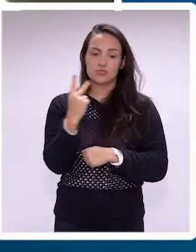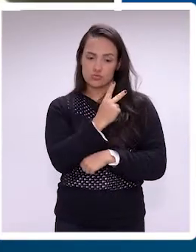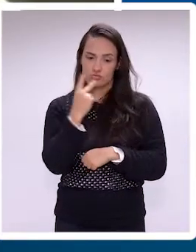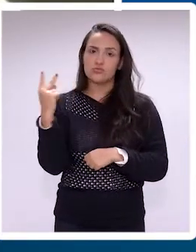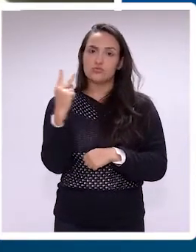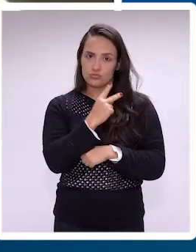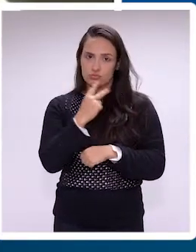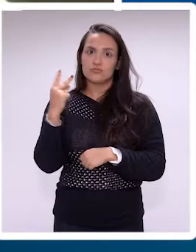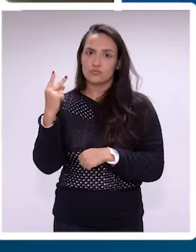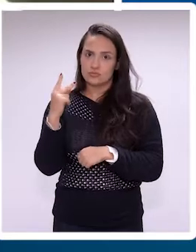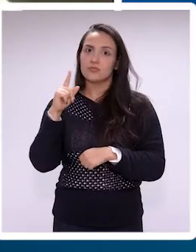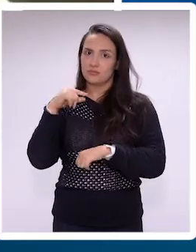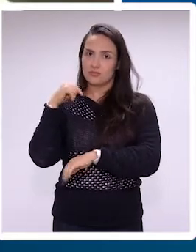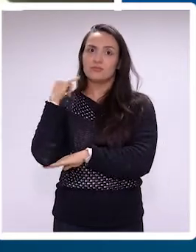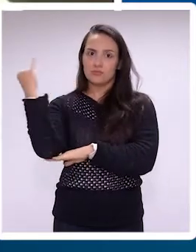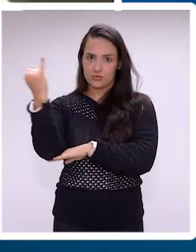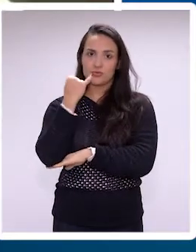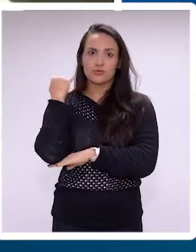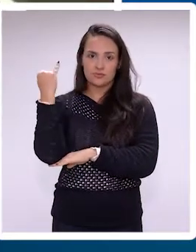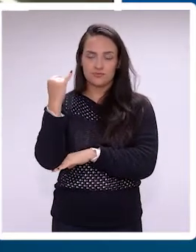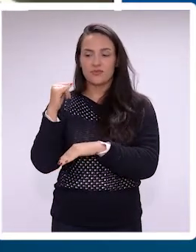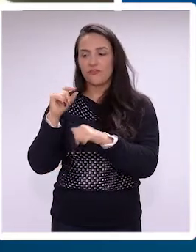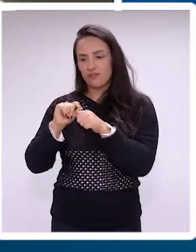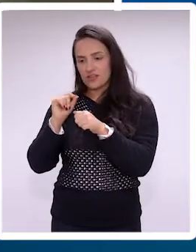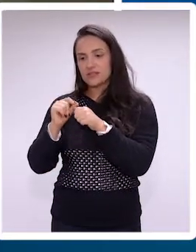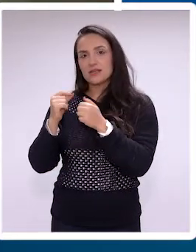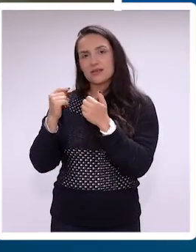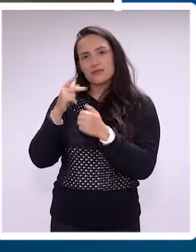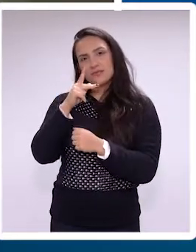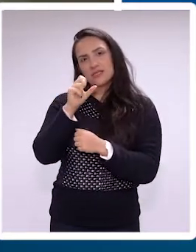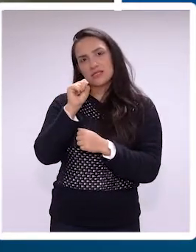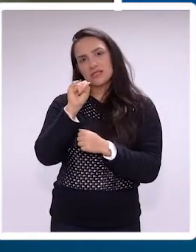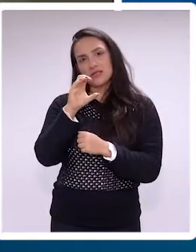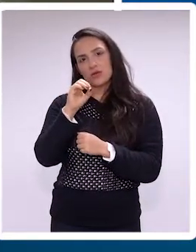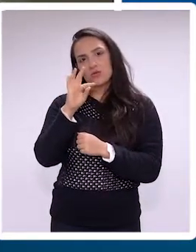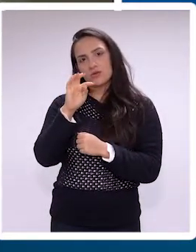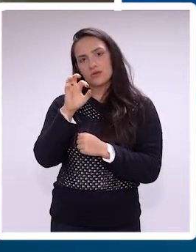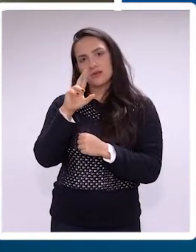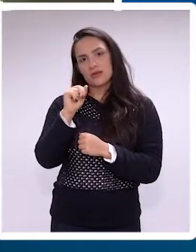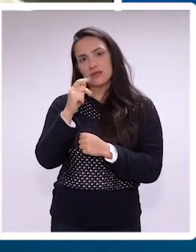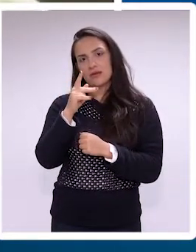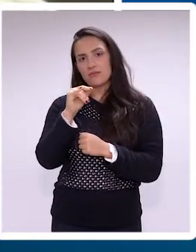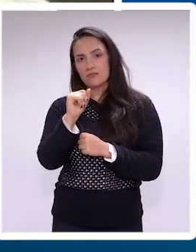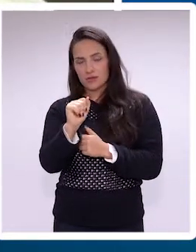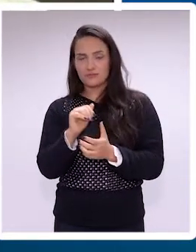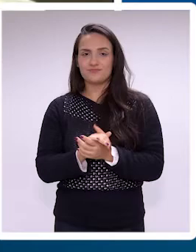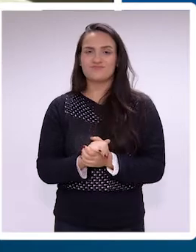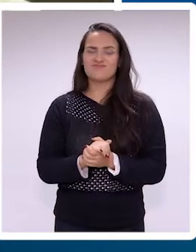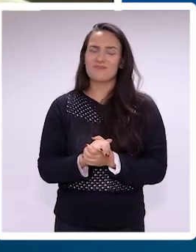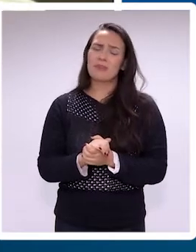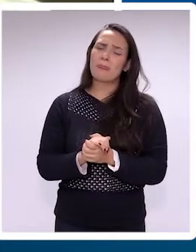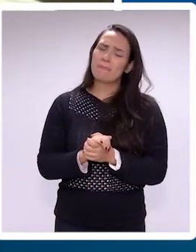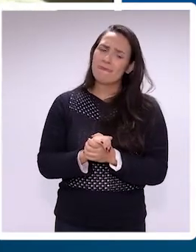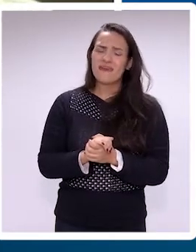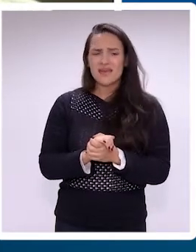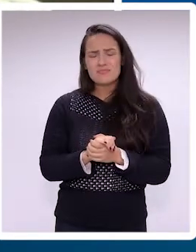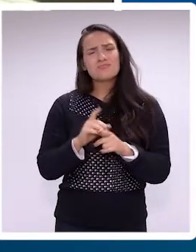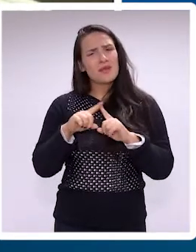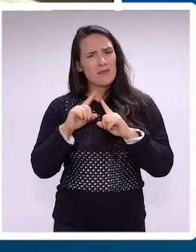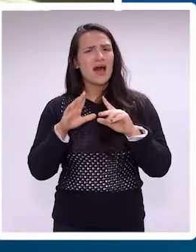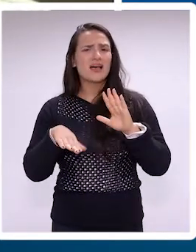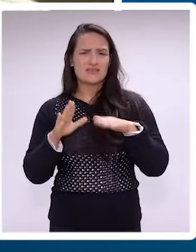ou psicoterapia, como é chamada. Doutor, mas existe ainda muita... As pessoas têm medo de tomar